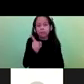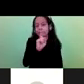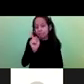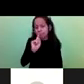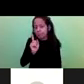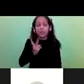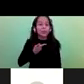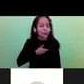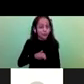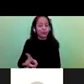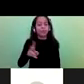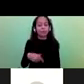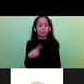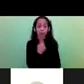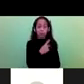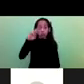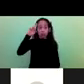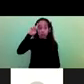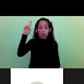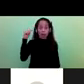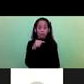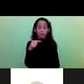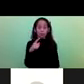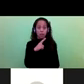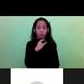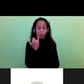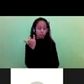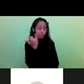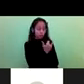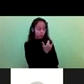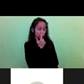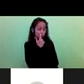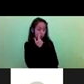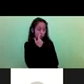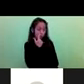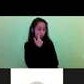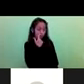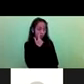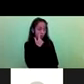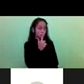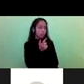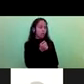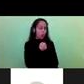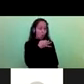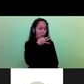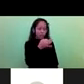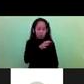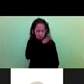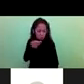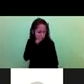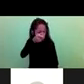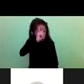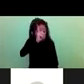E a chefia dela já informou a mesma coisa, tem a mesma percepção. Não há